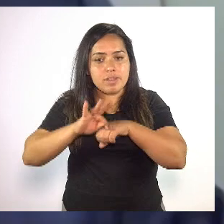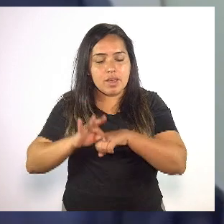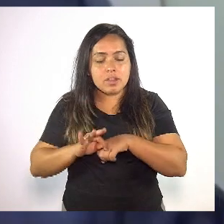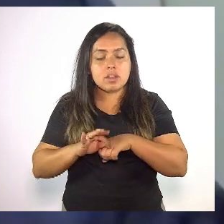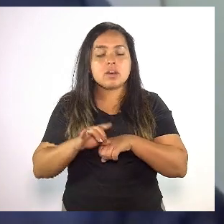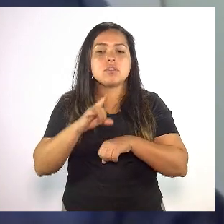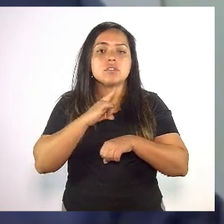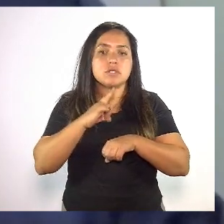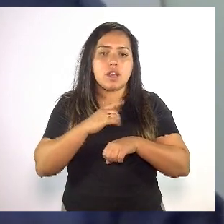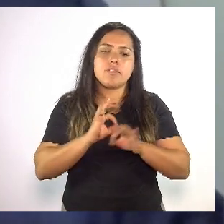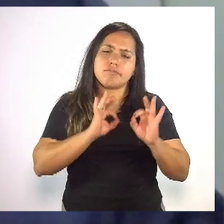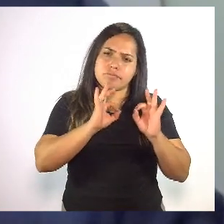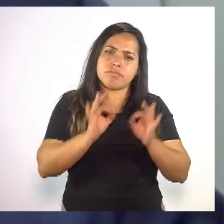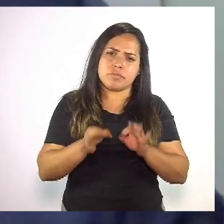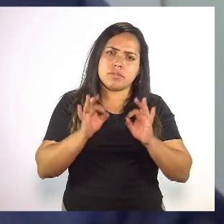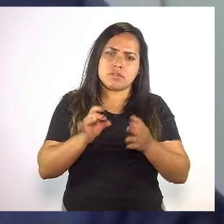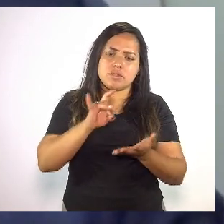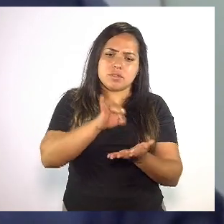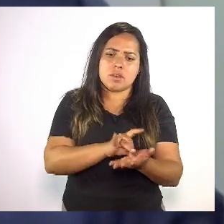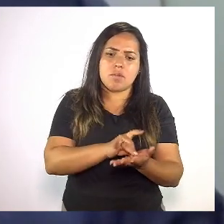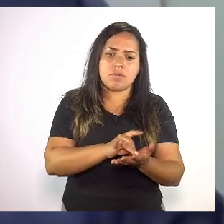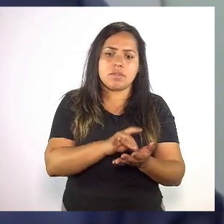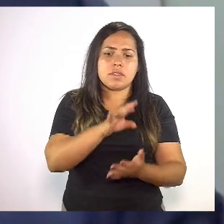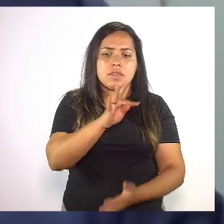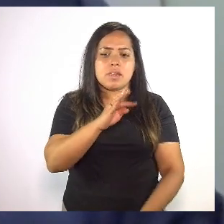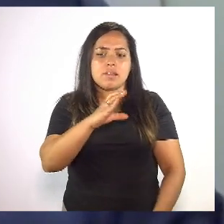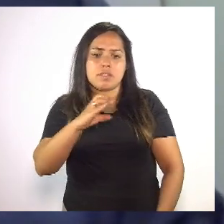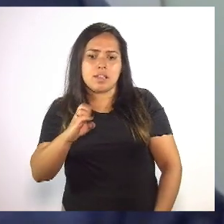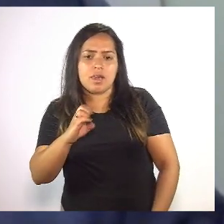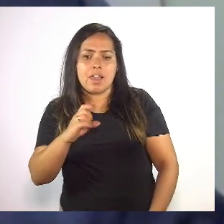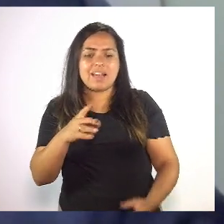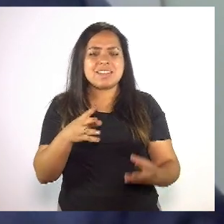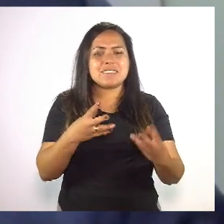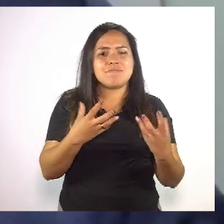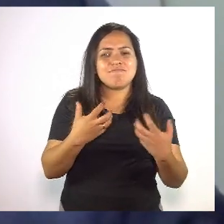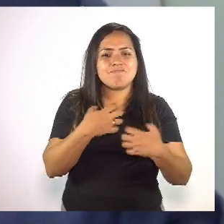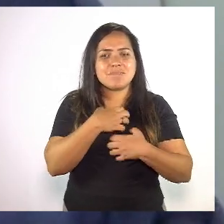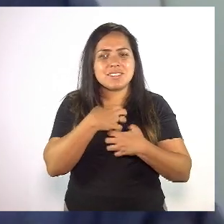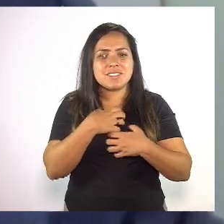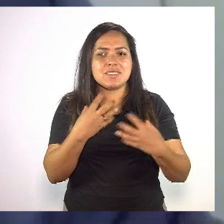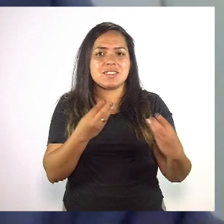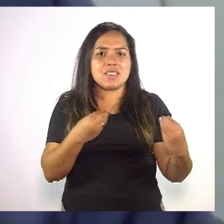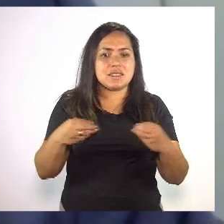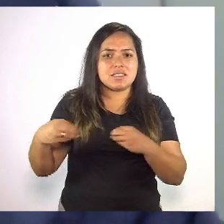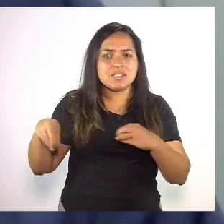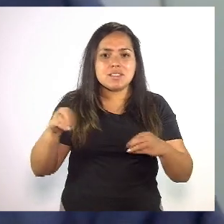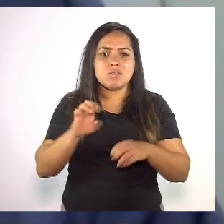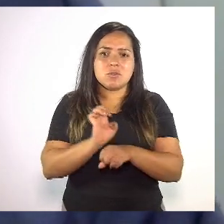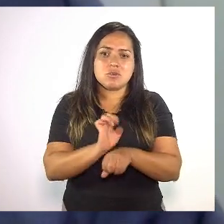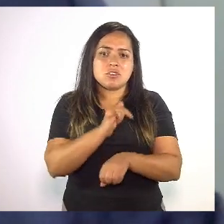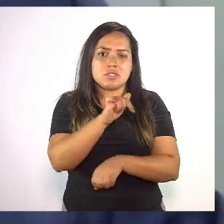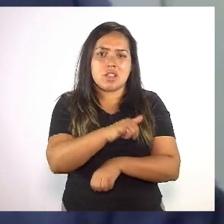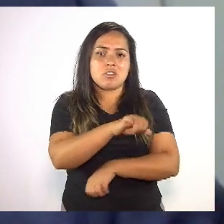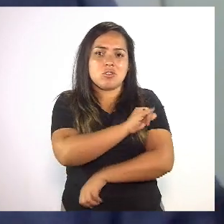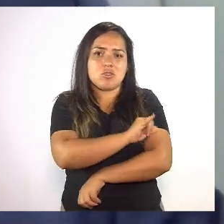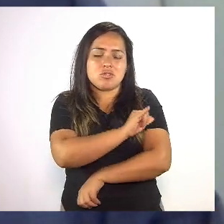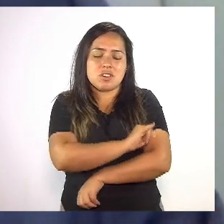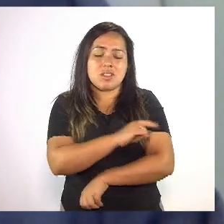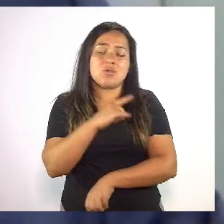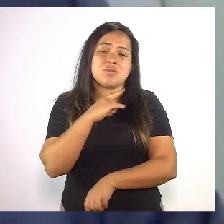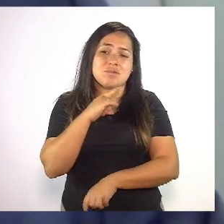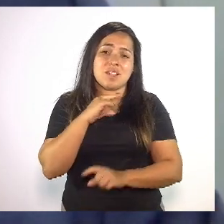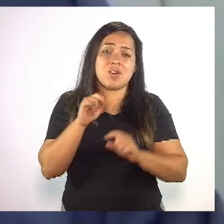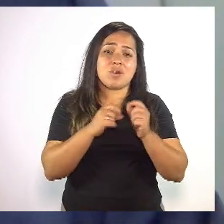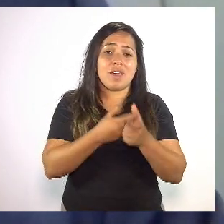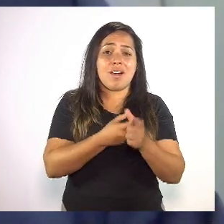de fato, o Tribunal de Contas, presidente, ele fica muito sensível à situação fática do Estado do Rio de Janeiro em relação à crise que o